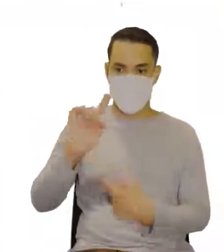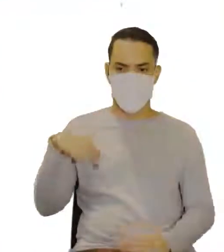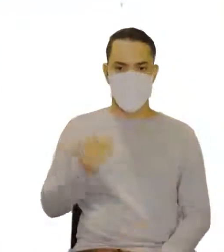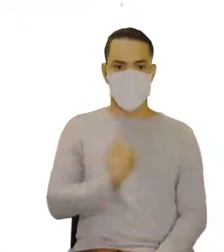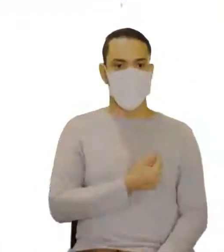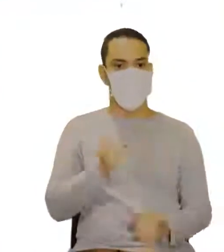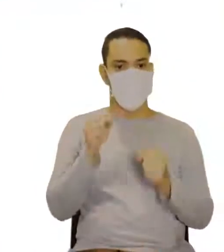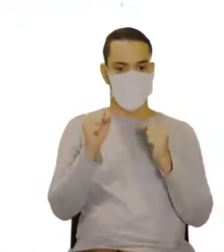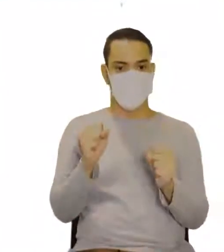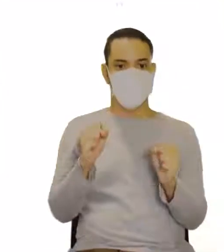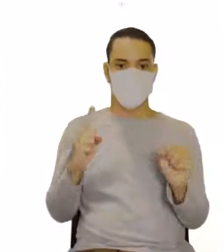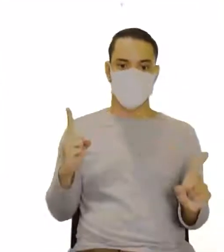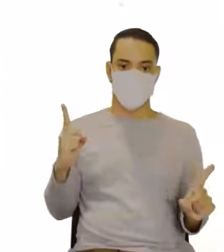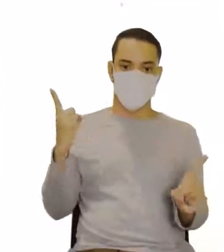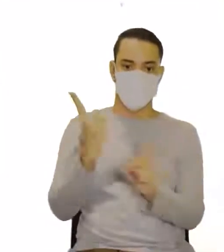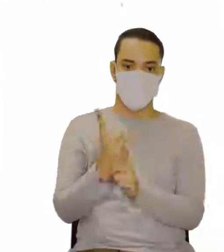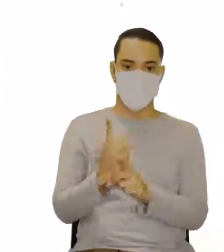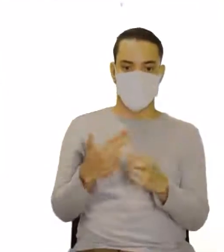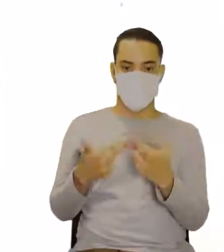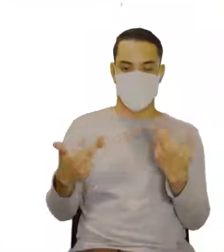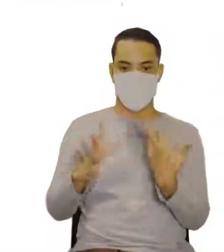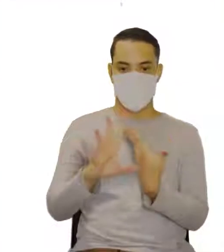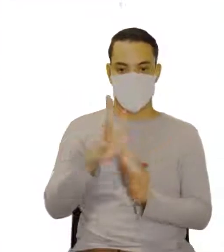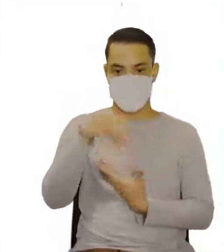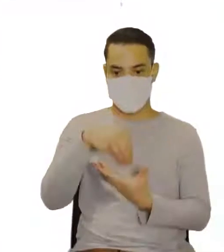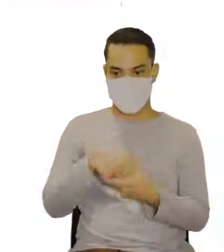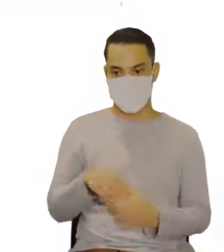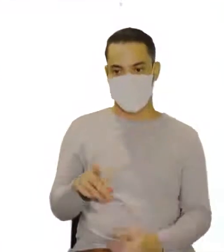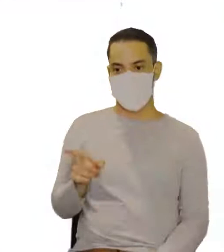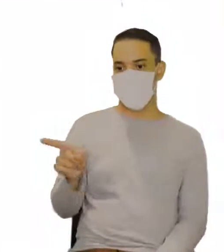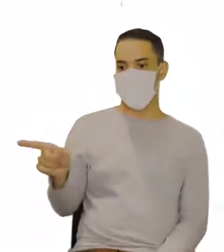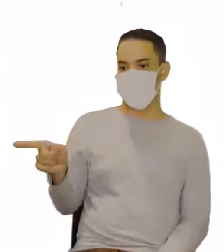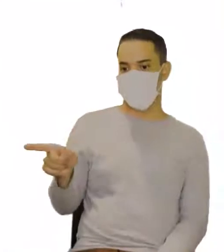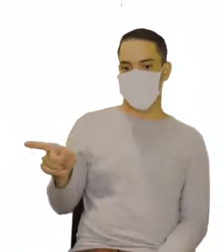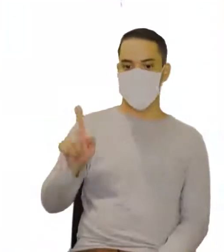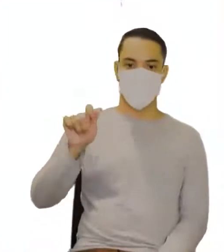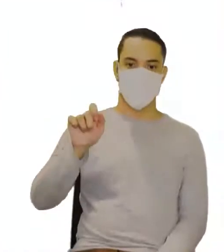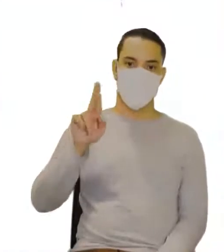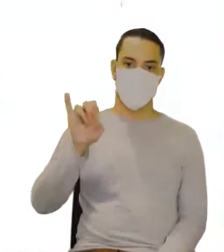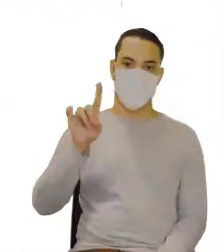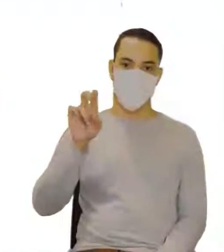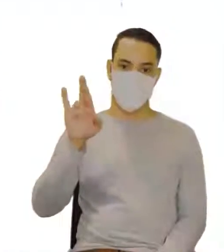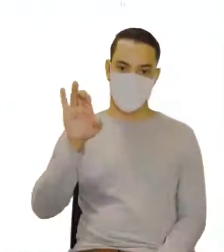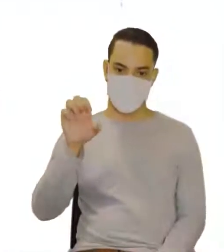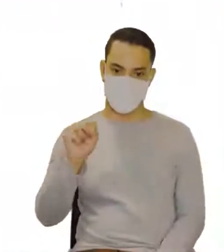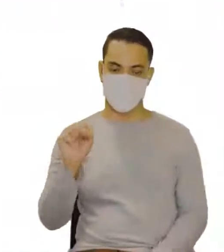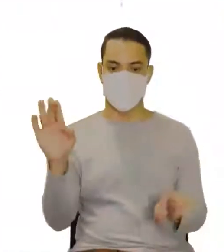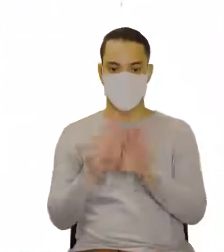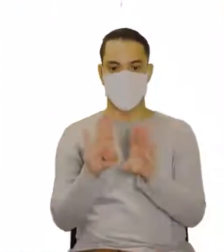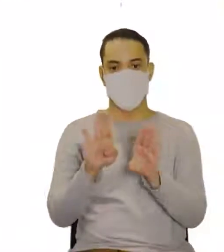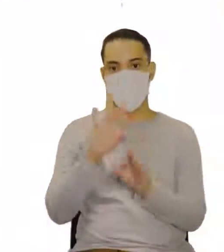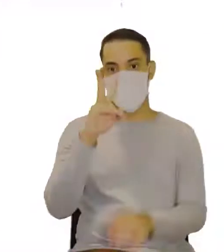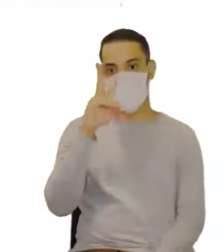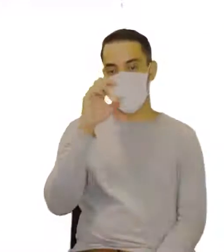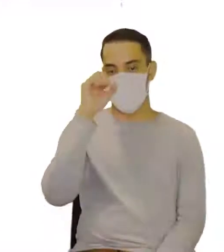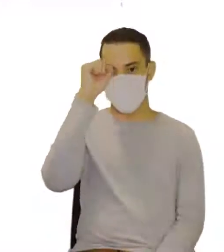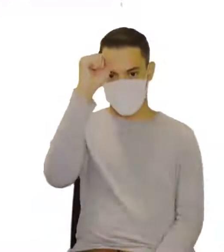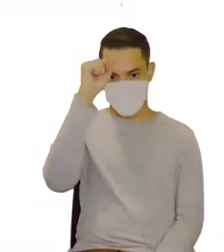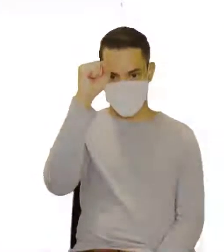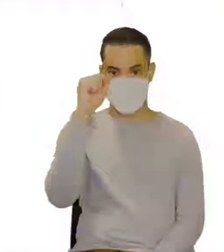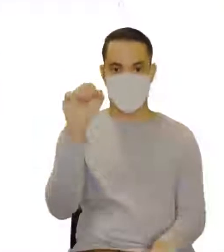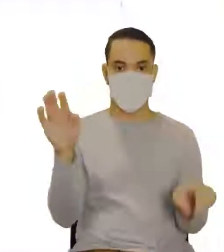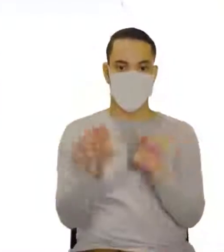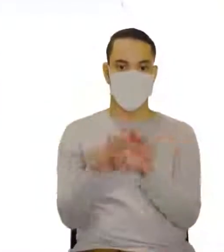pode encontrar aqui, ó, uma resistência equivalente aqui dos geradores e uma força